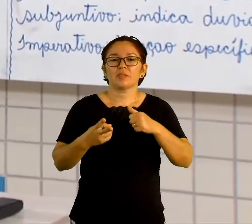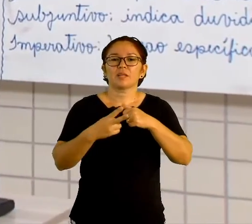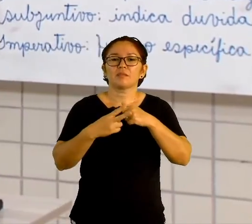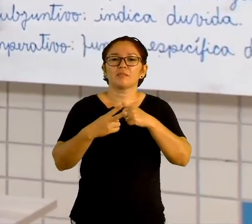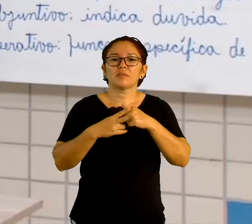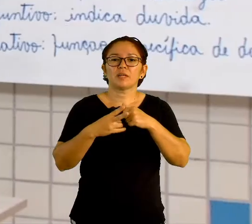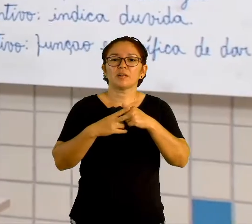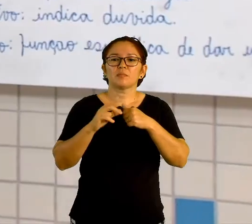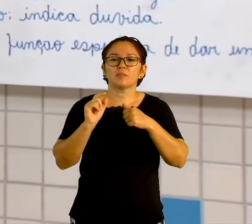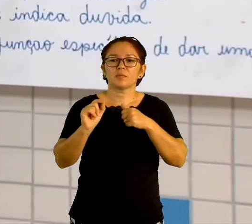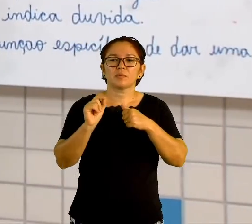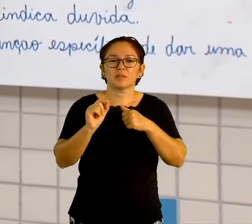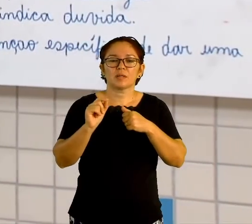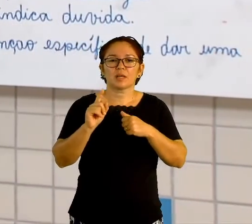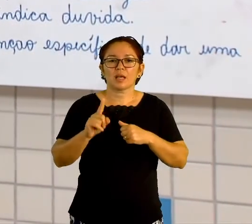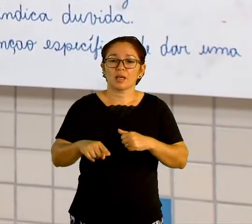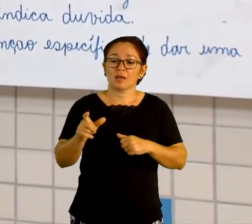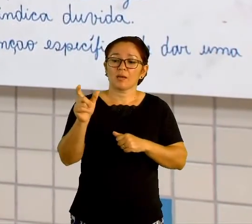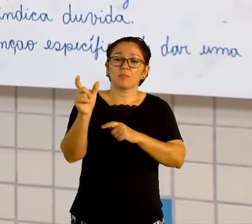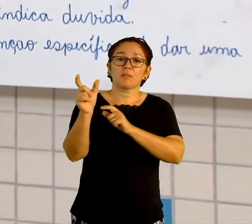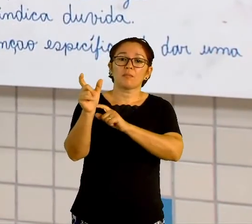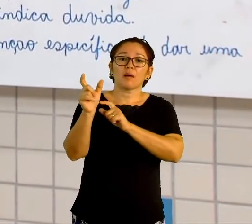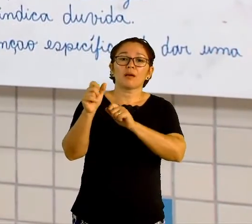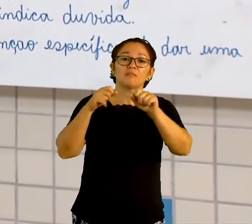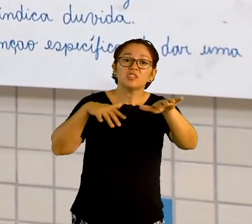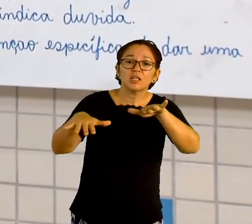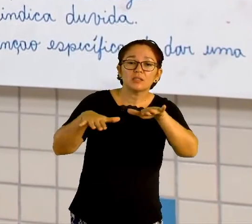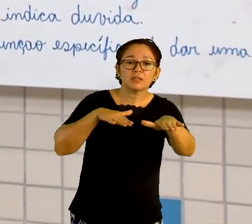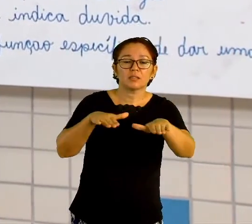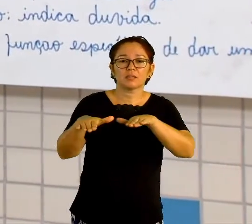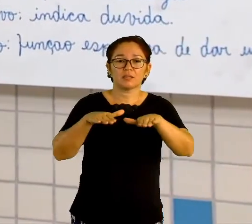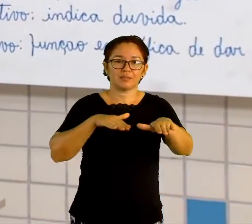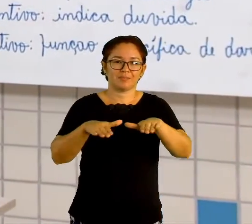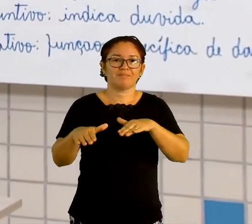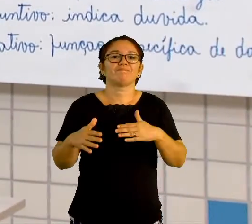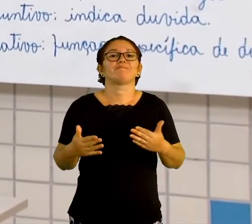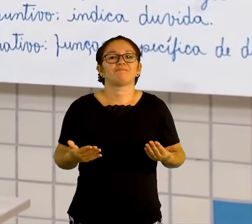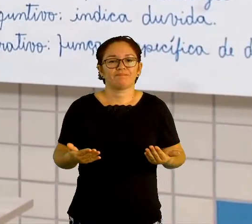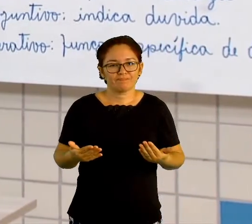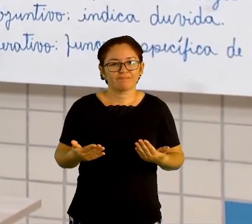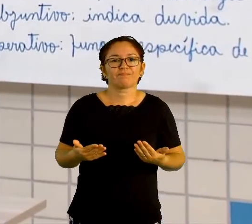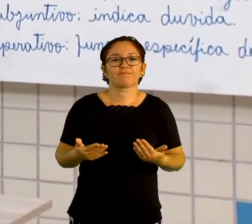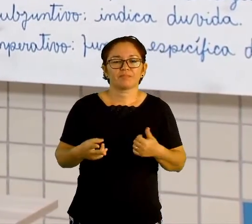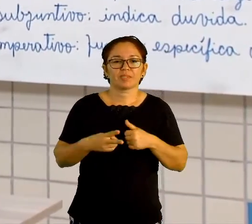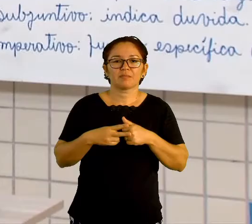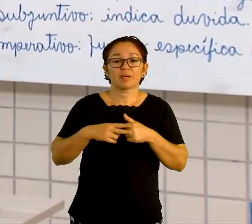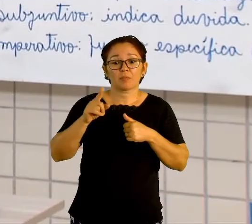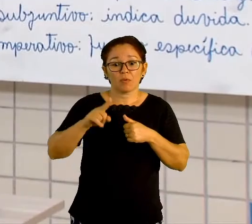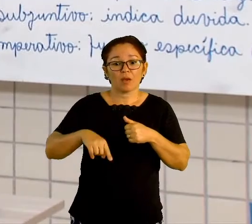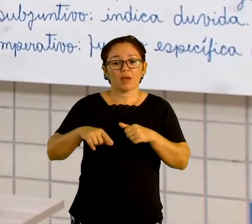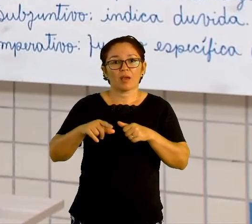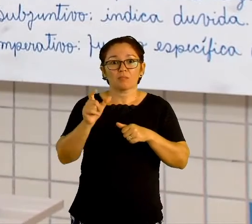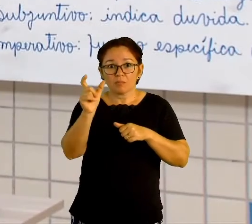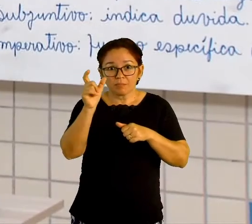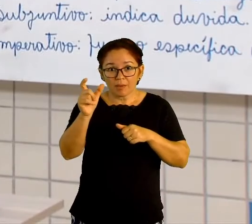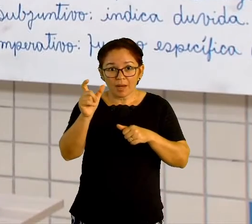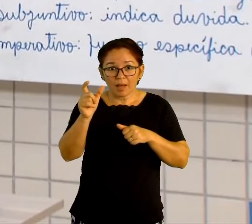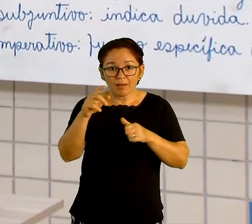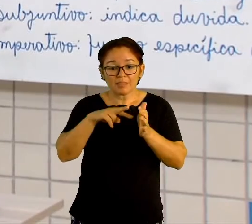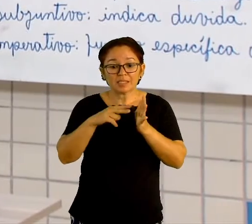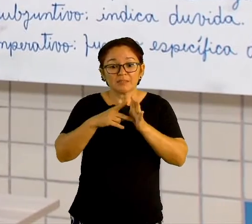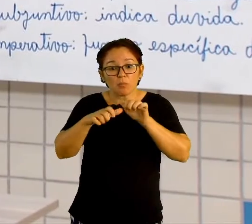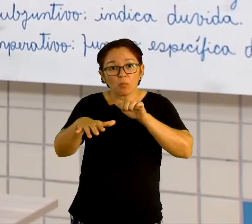falando que ele é uma palavra que indica ação. O que é ação? É movimento, né? É fazer alguma